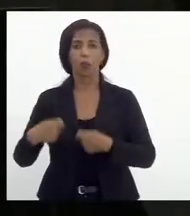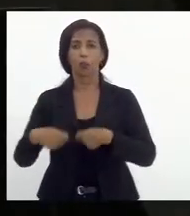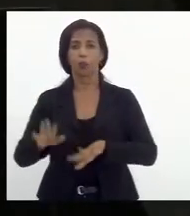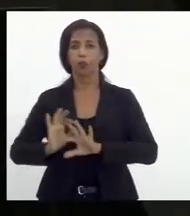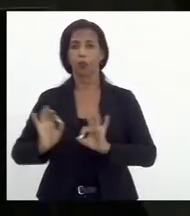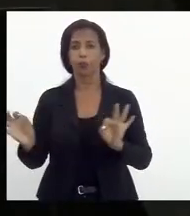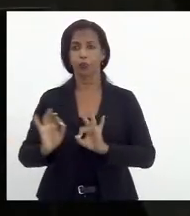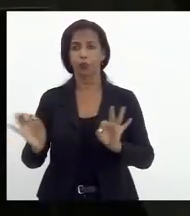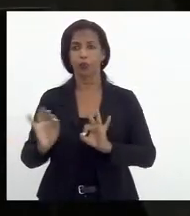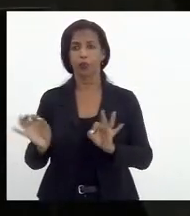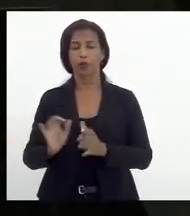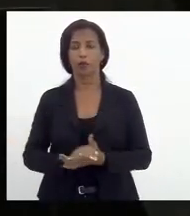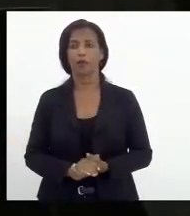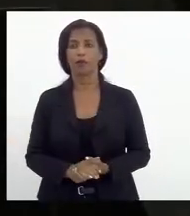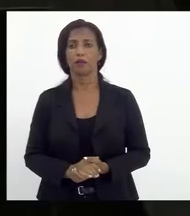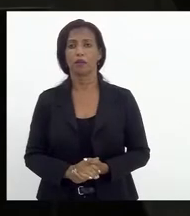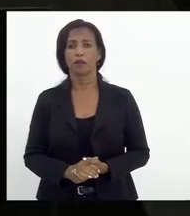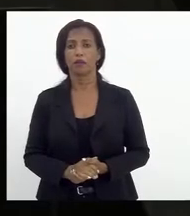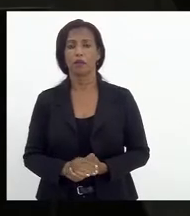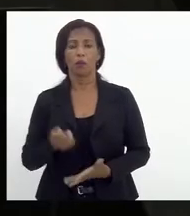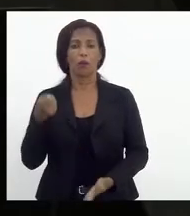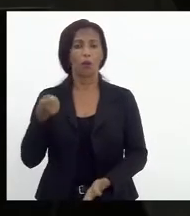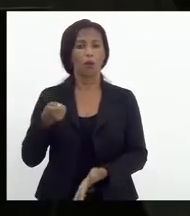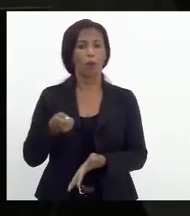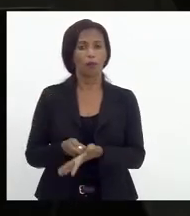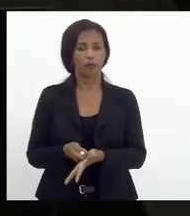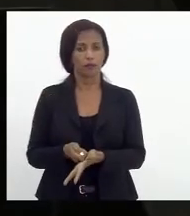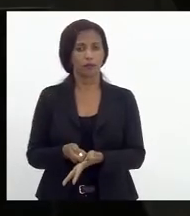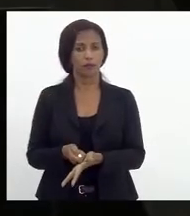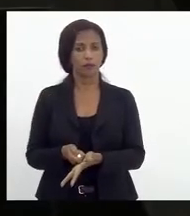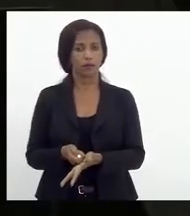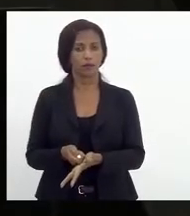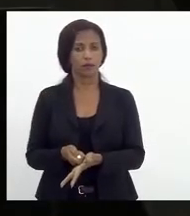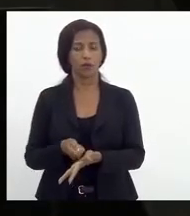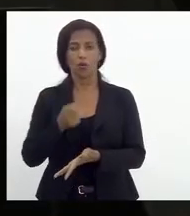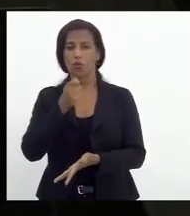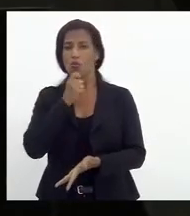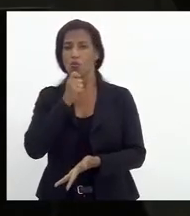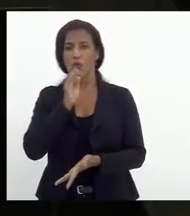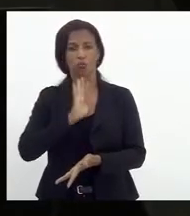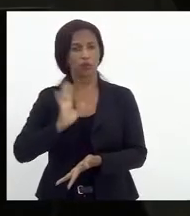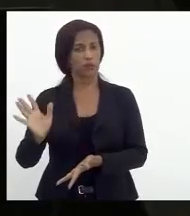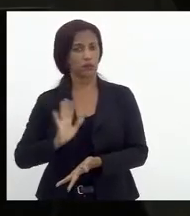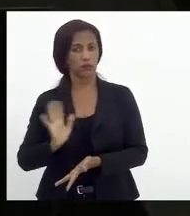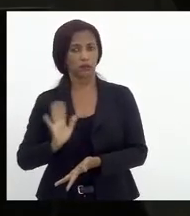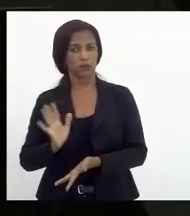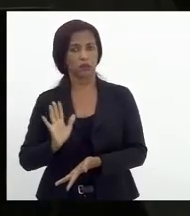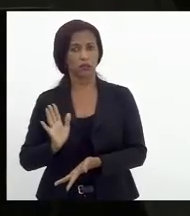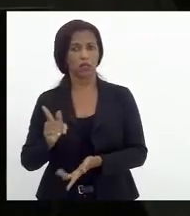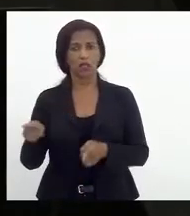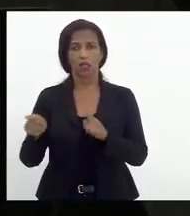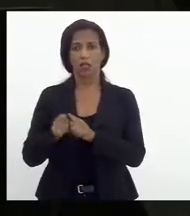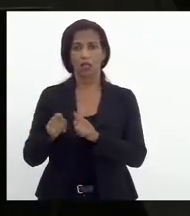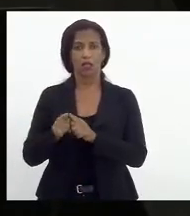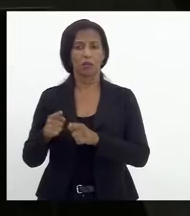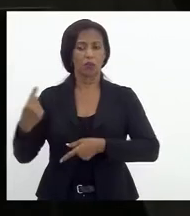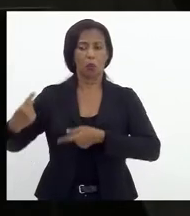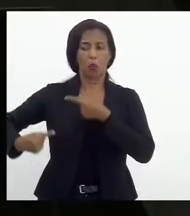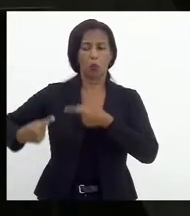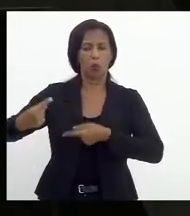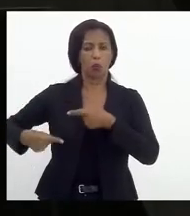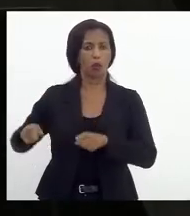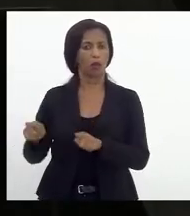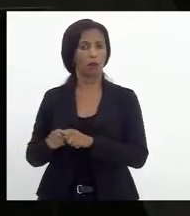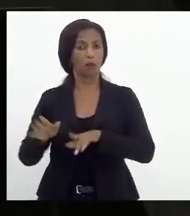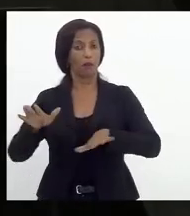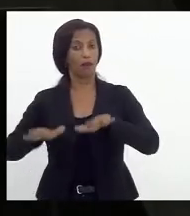necessariamente, digamos assim, uma obrigatoriedade. Não tem que ser a tendência, nem o coração da política muito menos. Mas